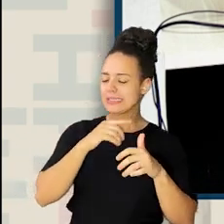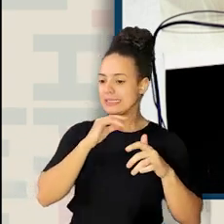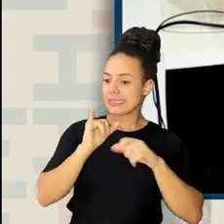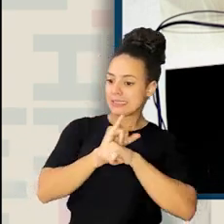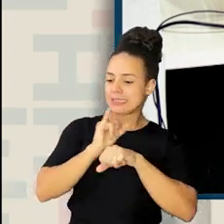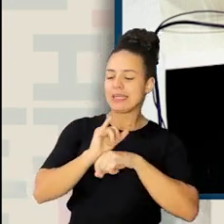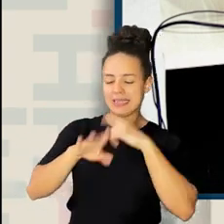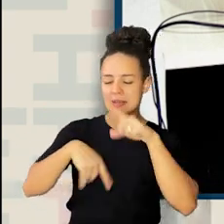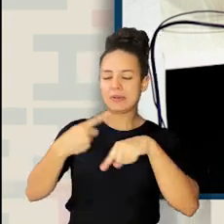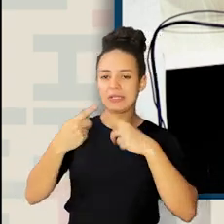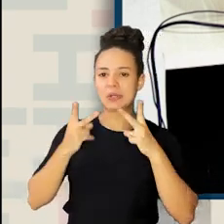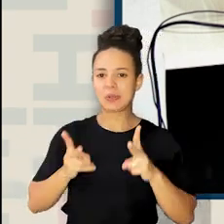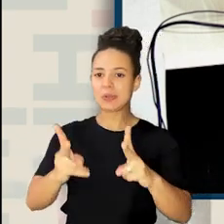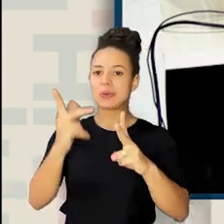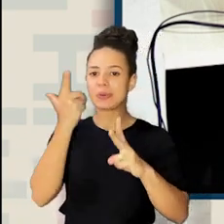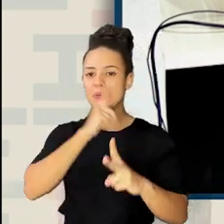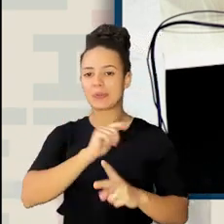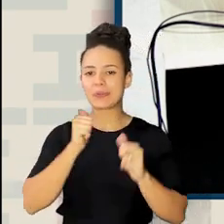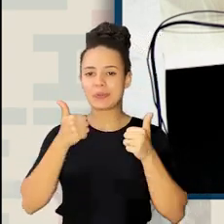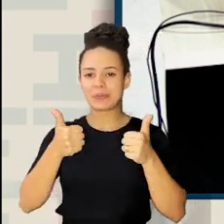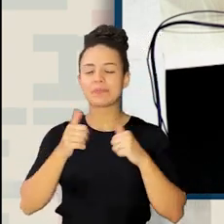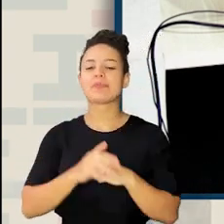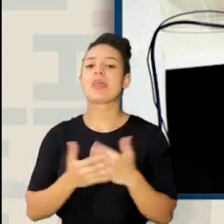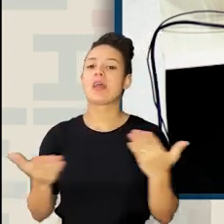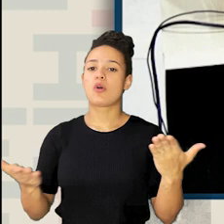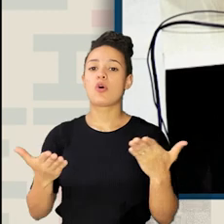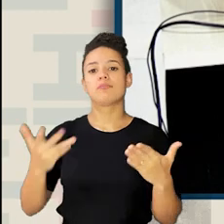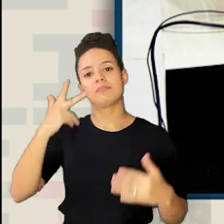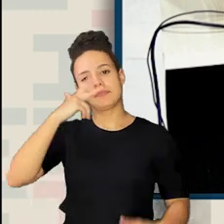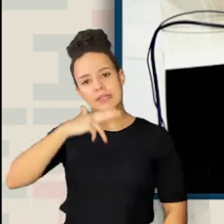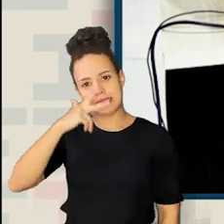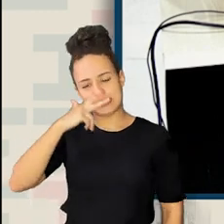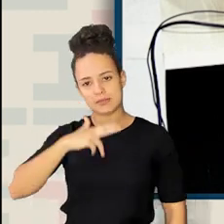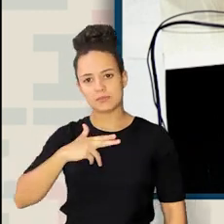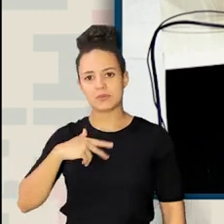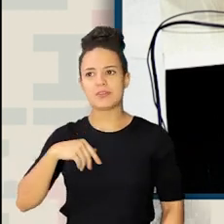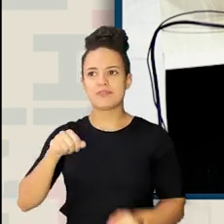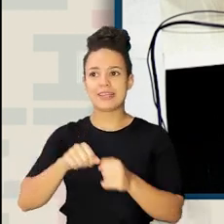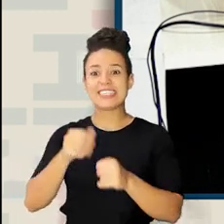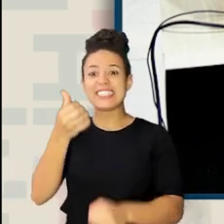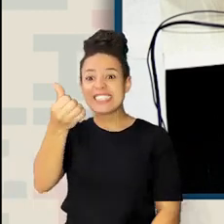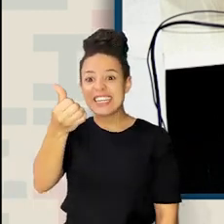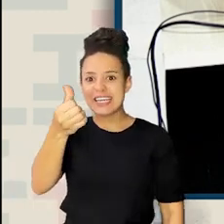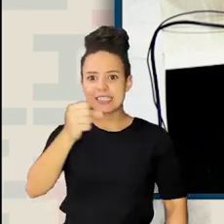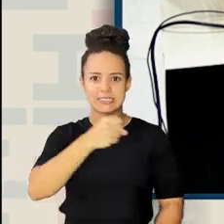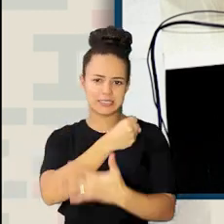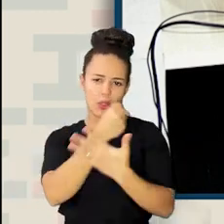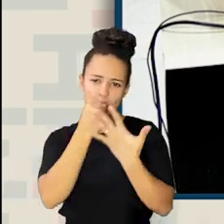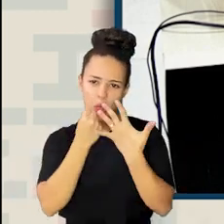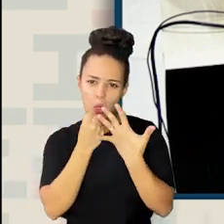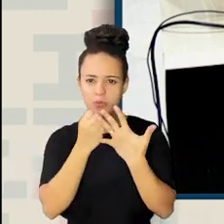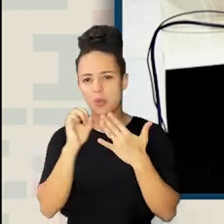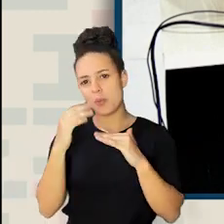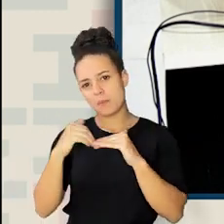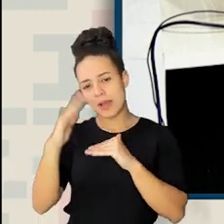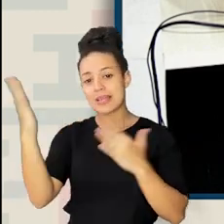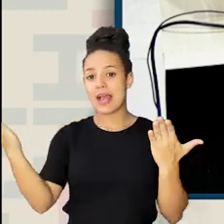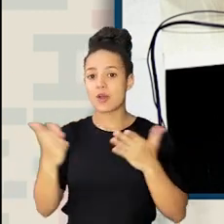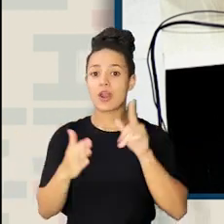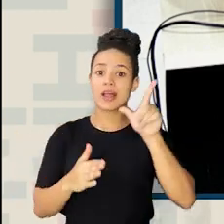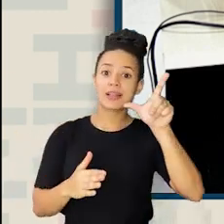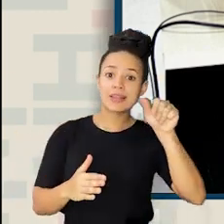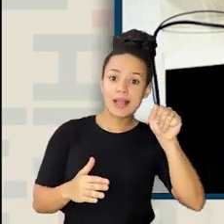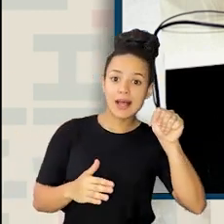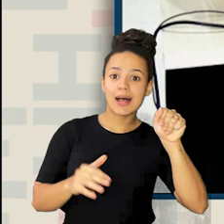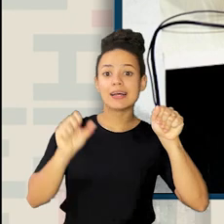percebeu. Muito bem. Agora, vamos fazer a mesma coisa. A gente acabou fazendo umas 6 notas, né? Sim. Ou mais. Agora, vamos fazer com Lá e o